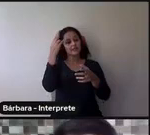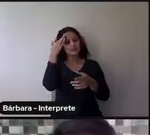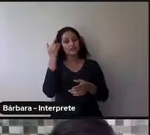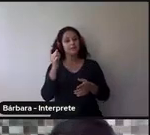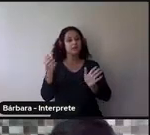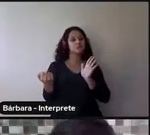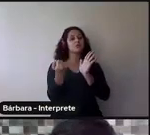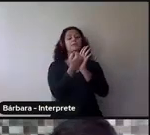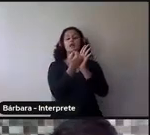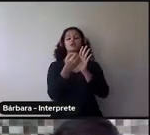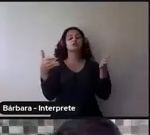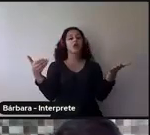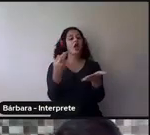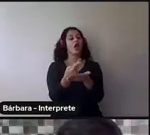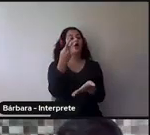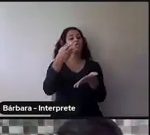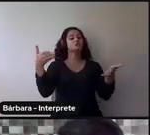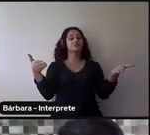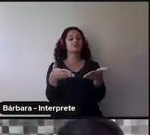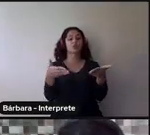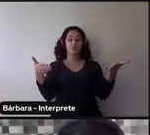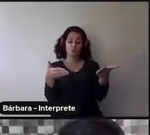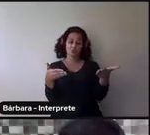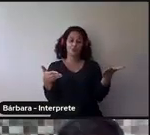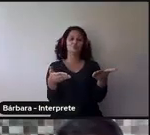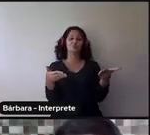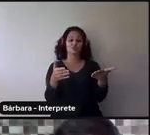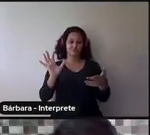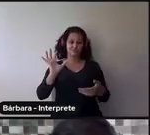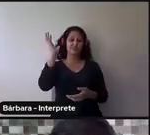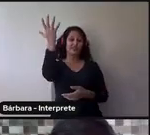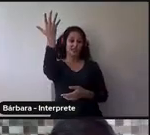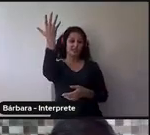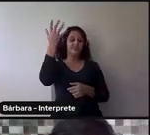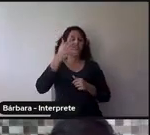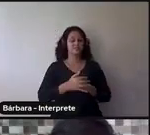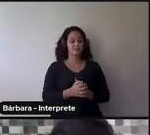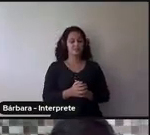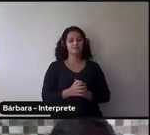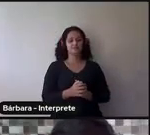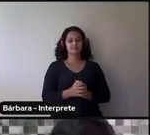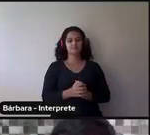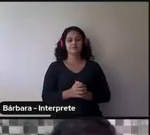ocorrem atualmente, os impactos climáticos, fatores climáticos.